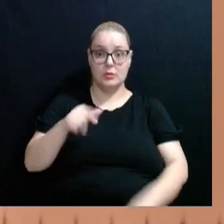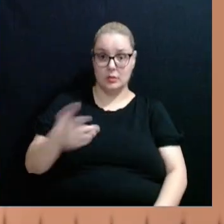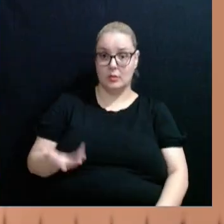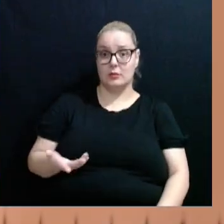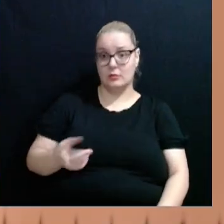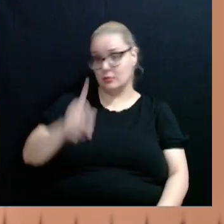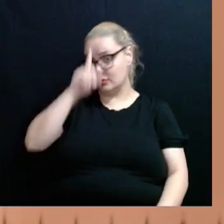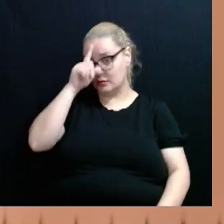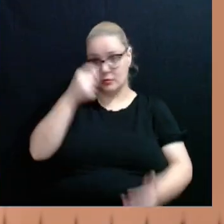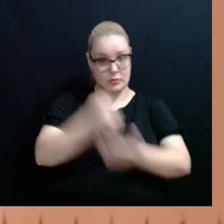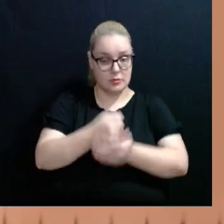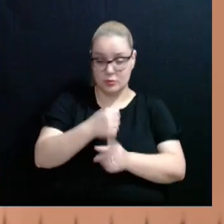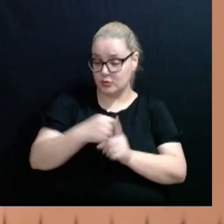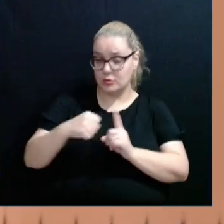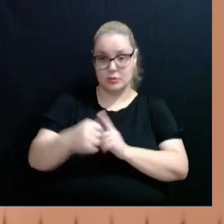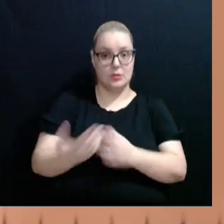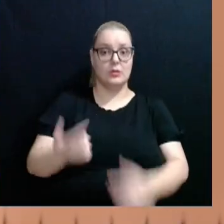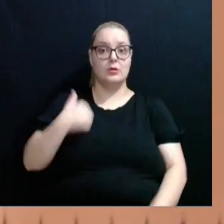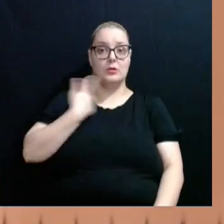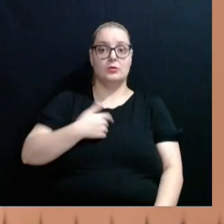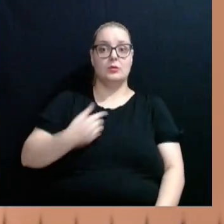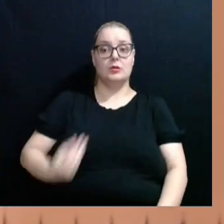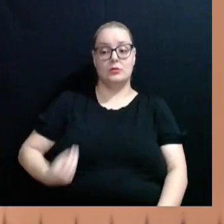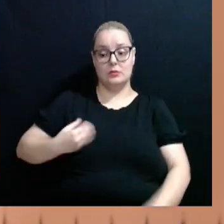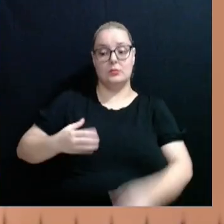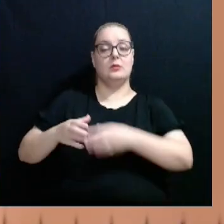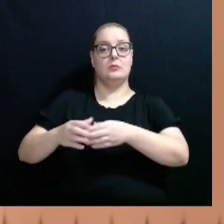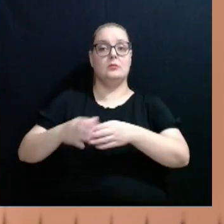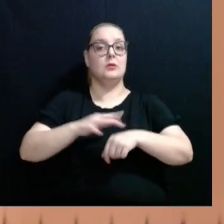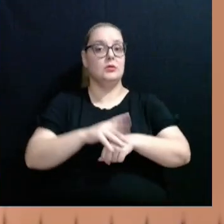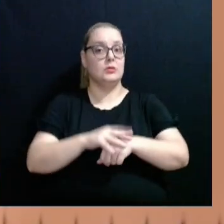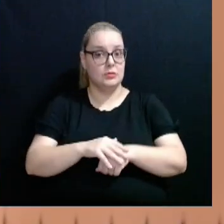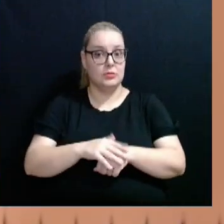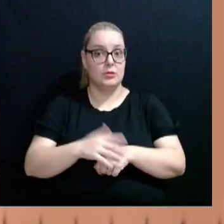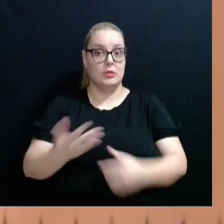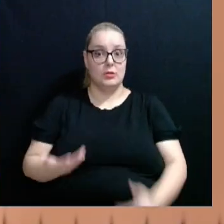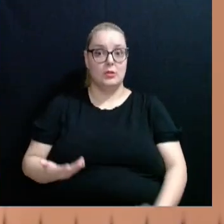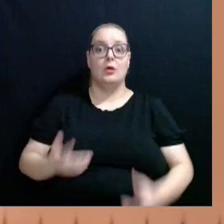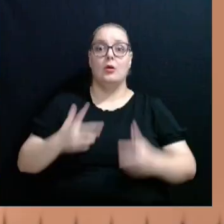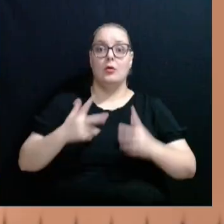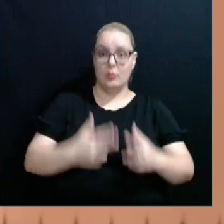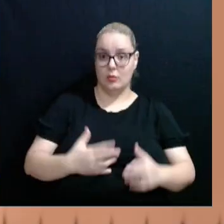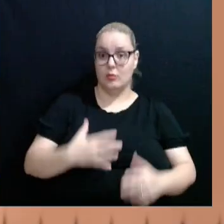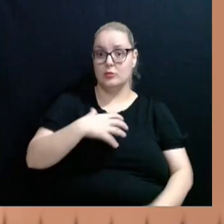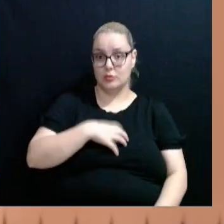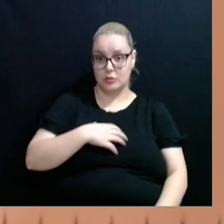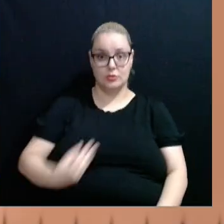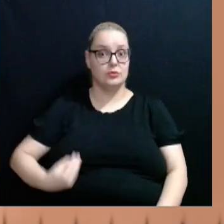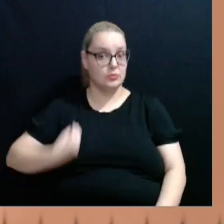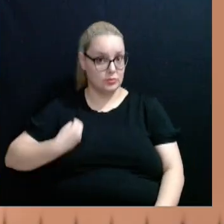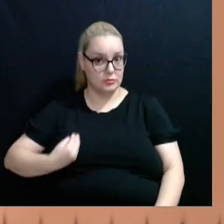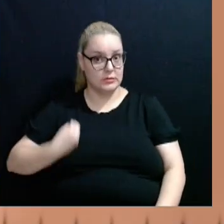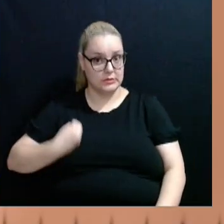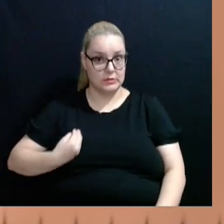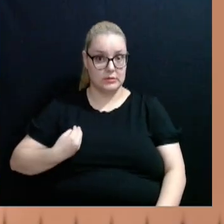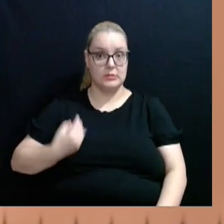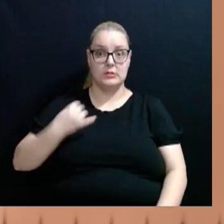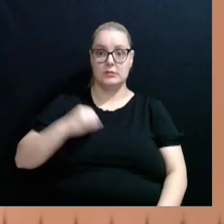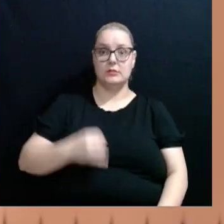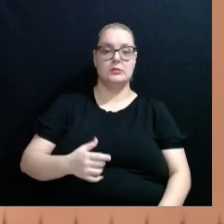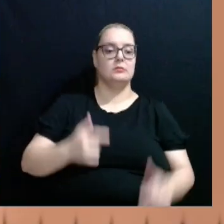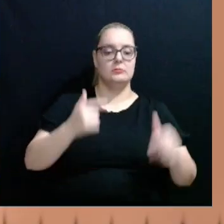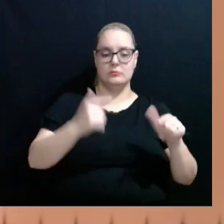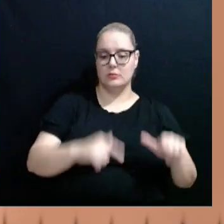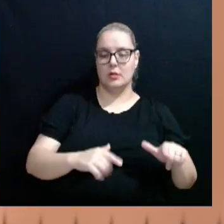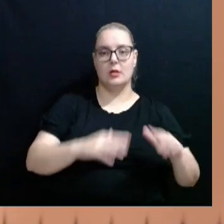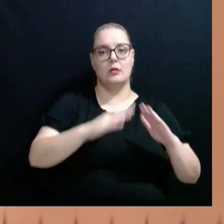socialmente, né? A gente vive e a gente adoece conforme as nossas condições de vida. Se a gente vive com condições de moradia digna,